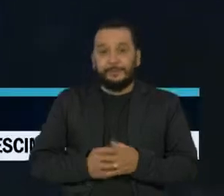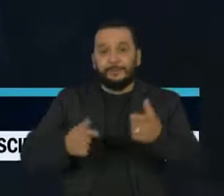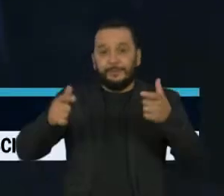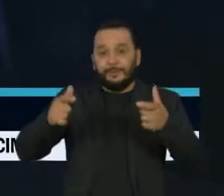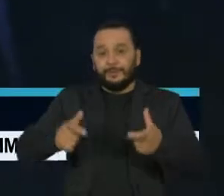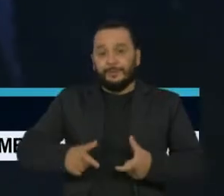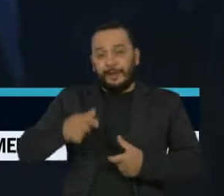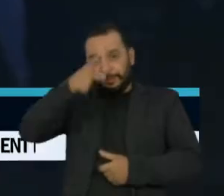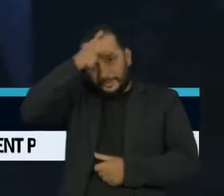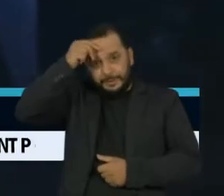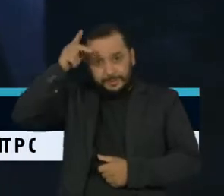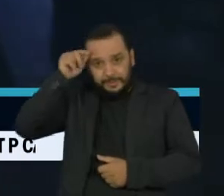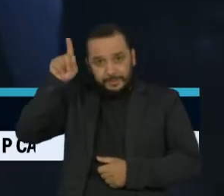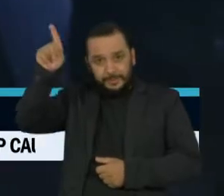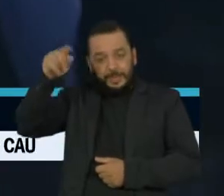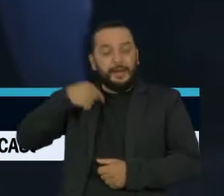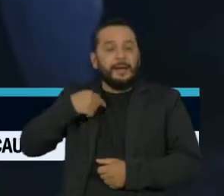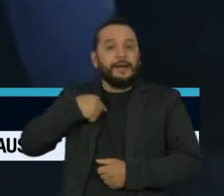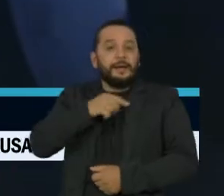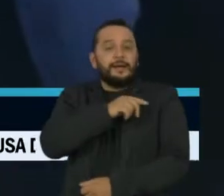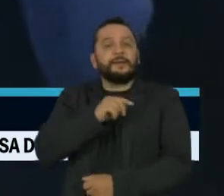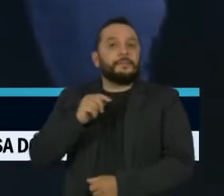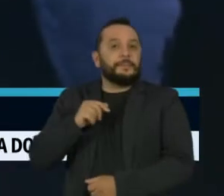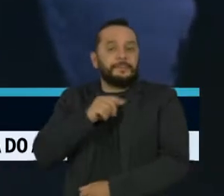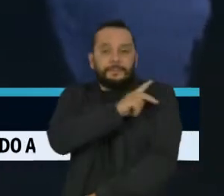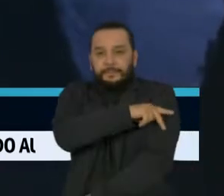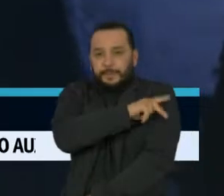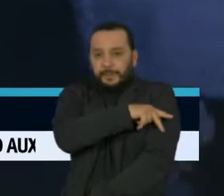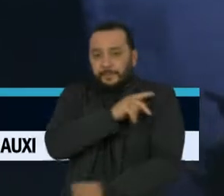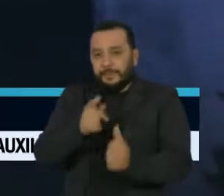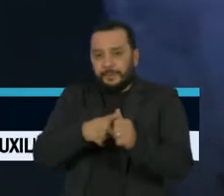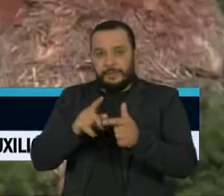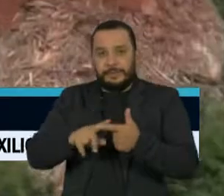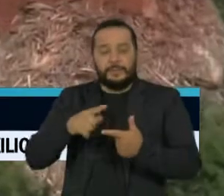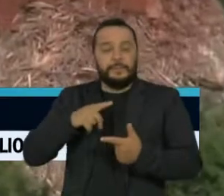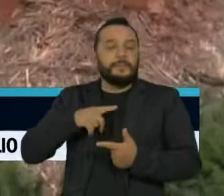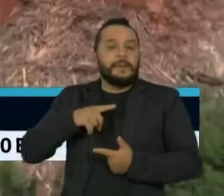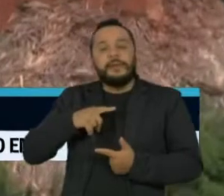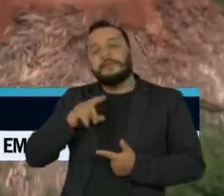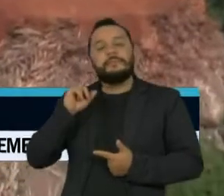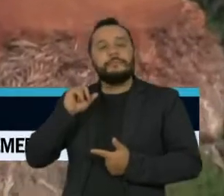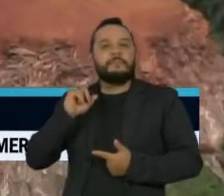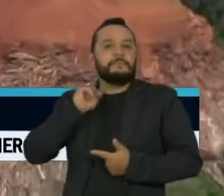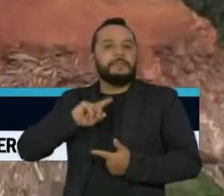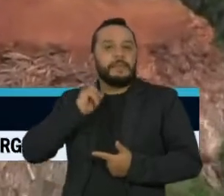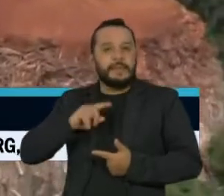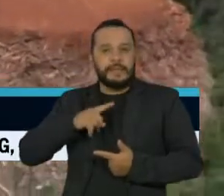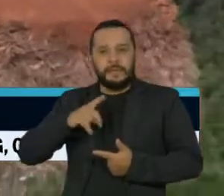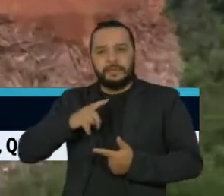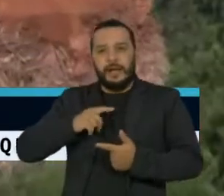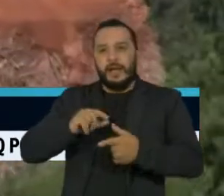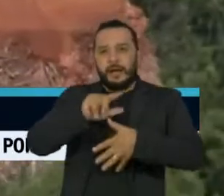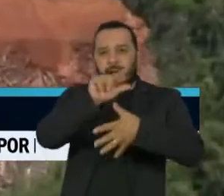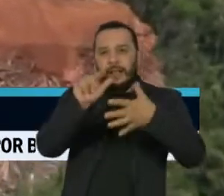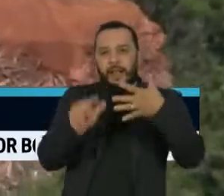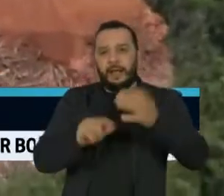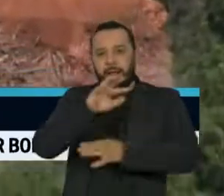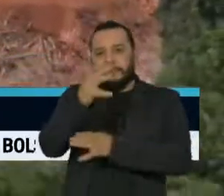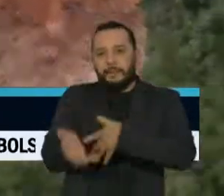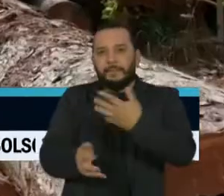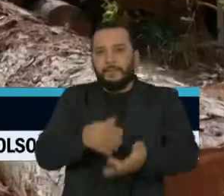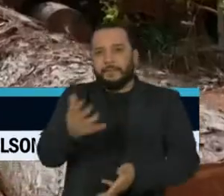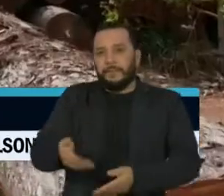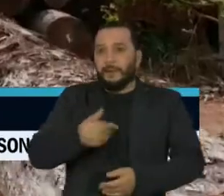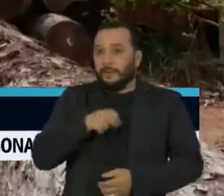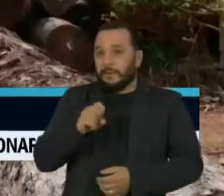Estados do Piauí e Minas Gerais são campeões em desmatamento da Mata Atlântica. Mais de 70% das áreas desmatadas da Mata